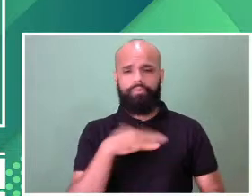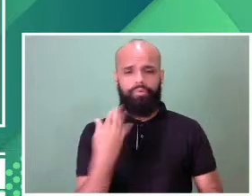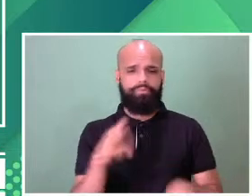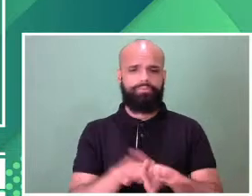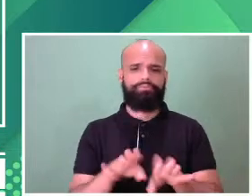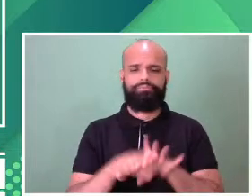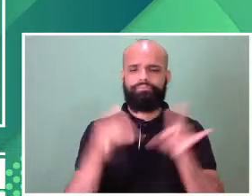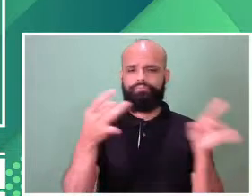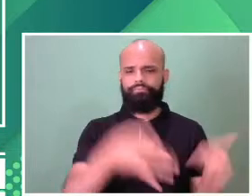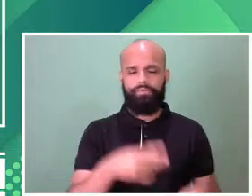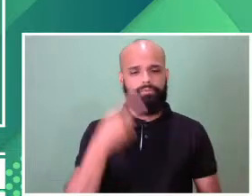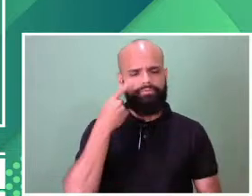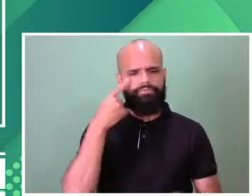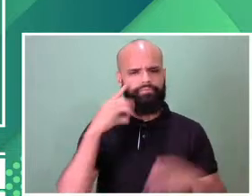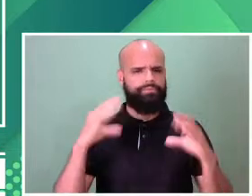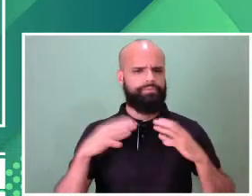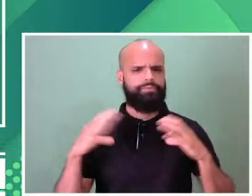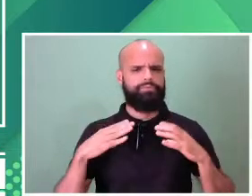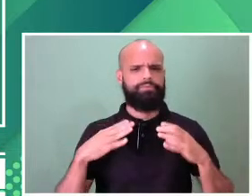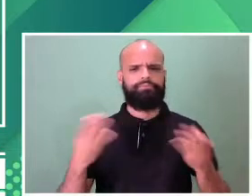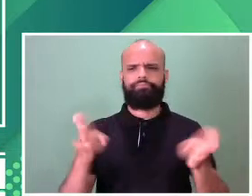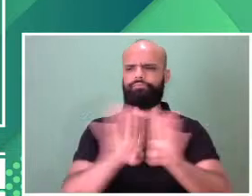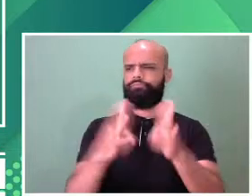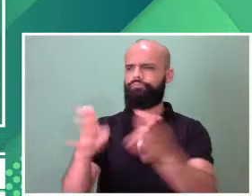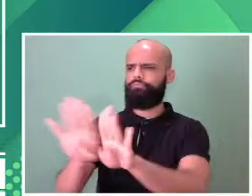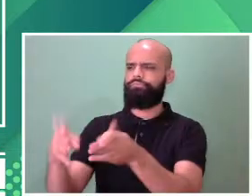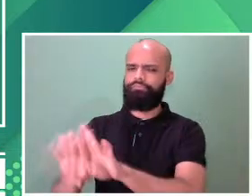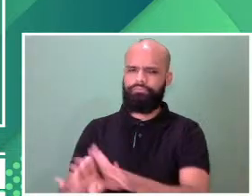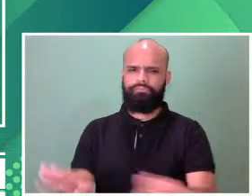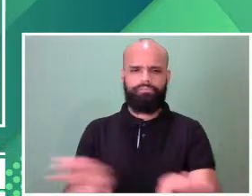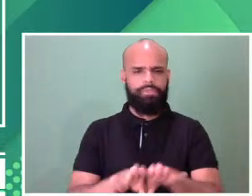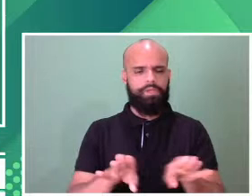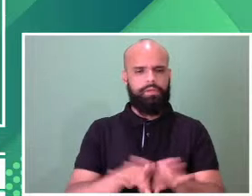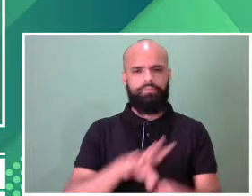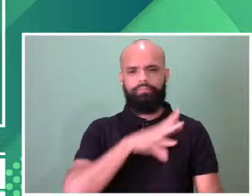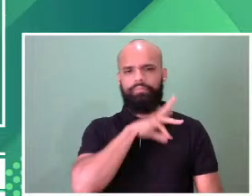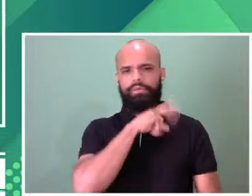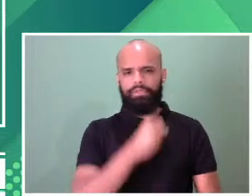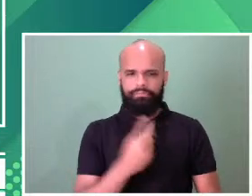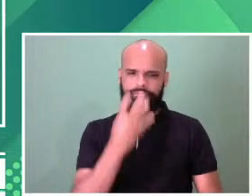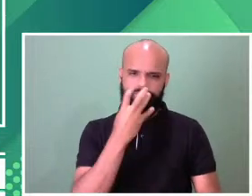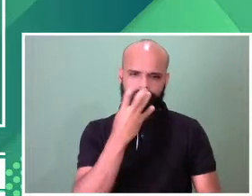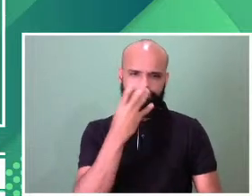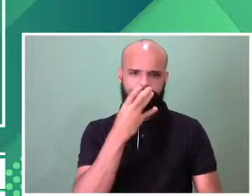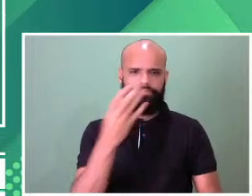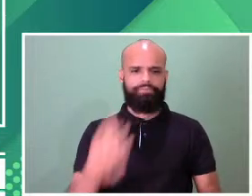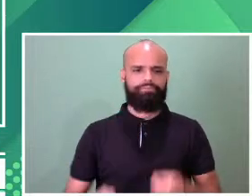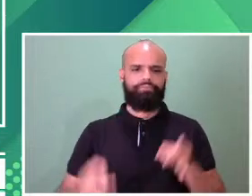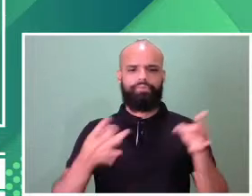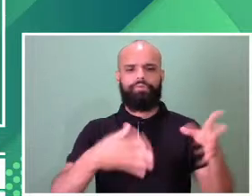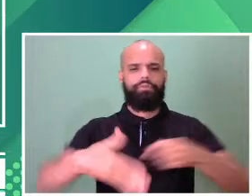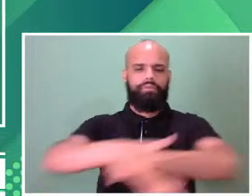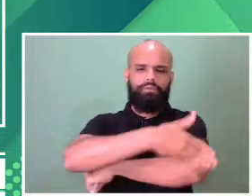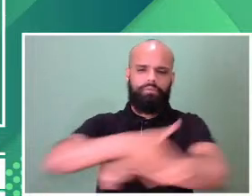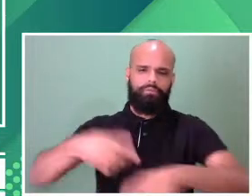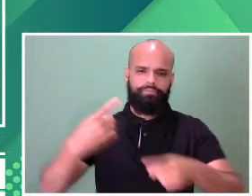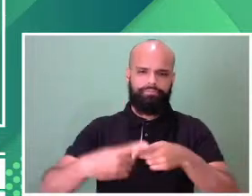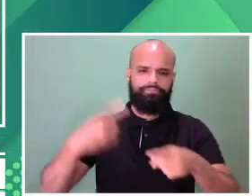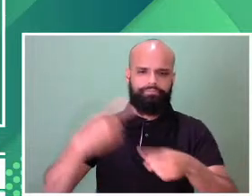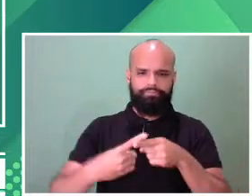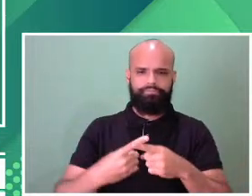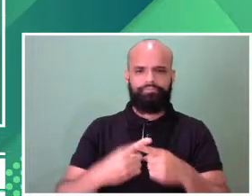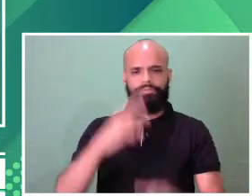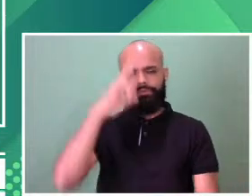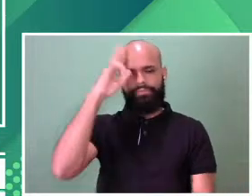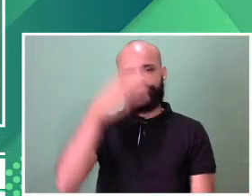sob lockdown e relatos de animais que foram soltos na rua por ocasião da morte dos seus tutores. Acentuou-se em